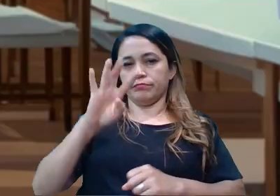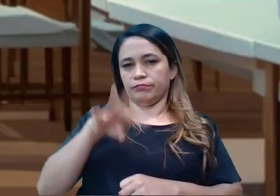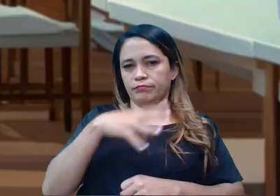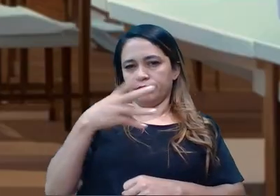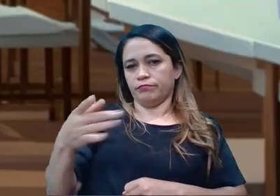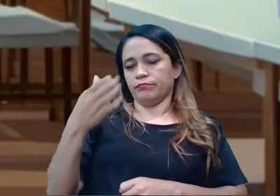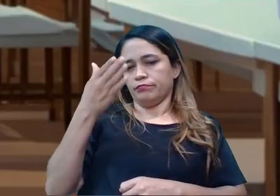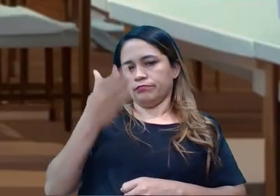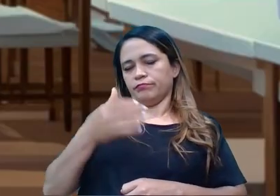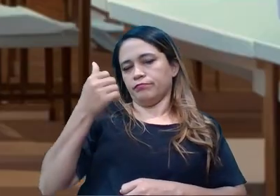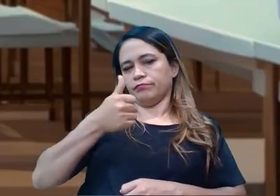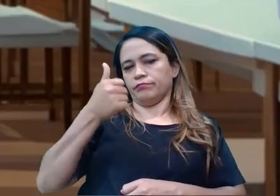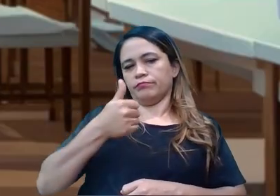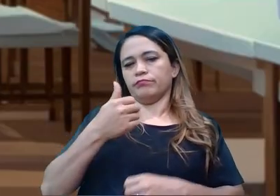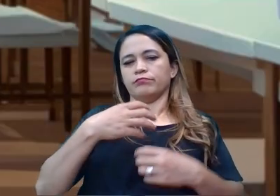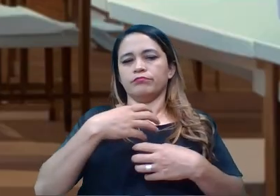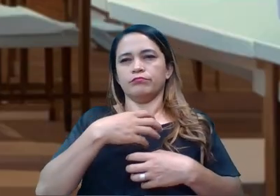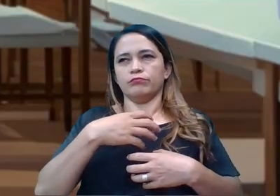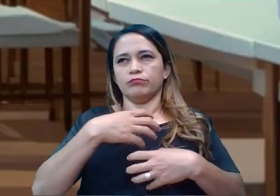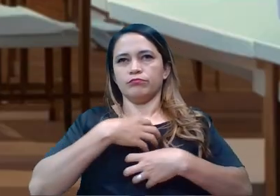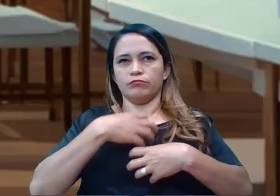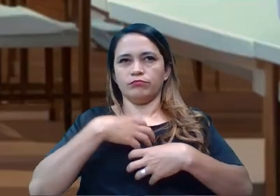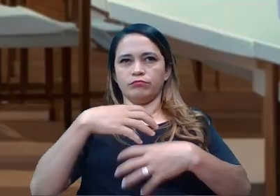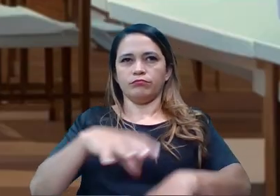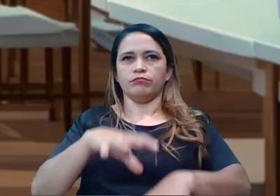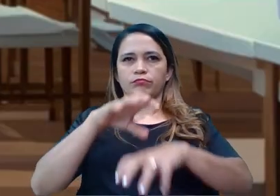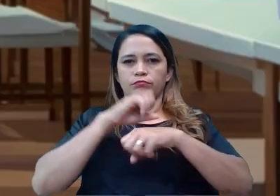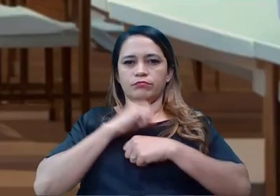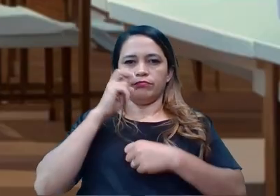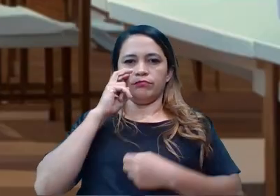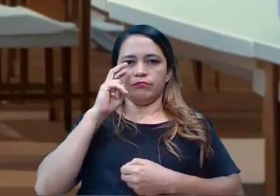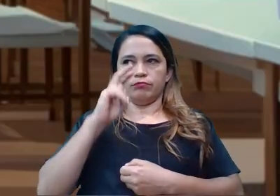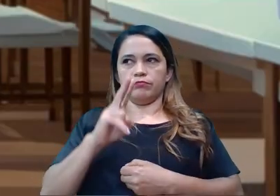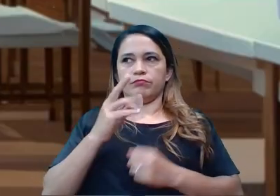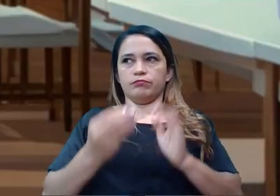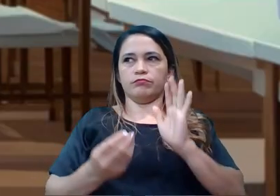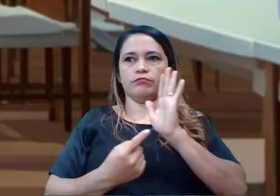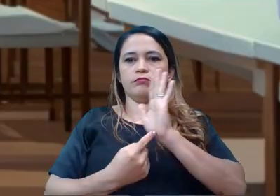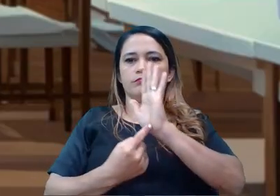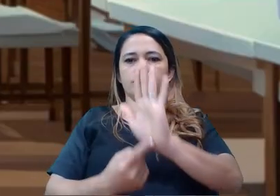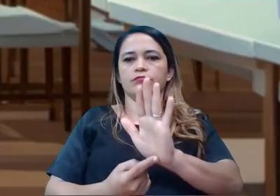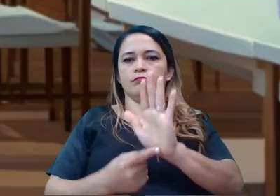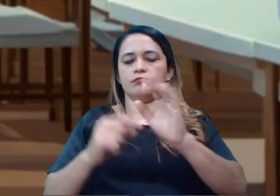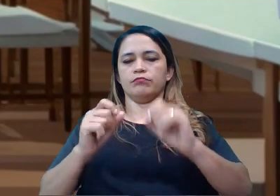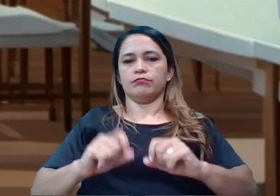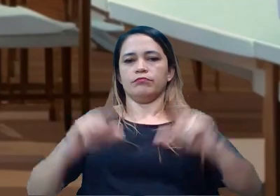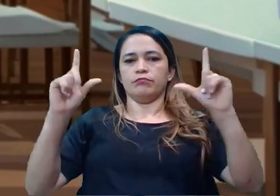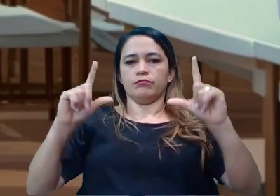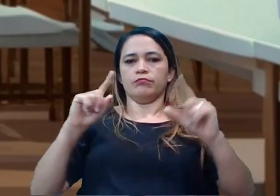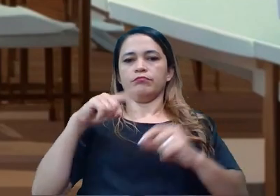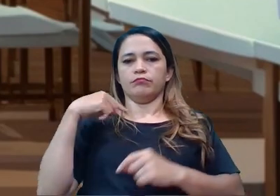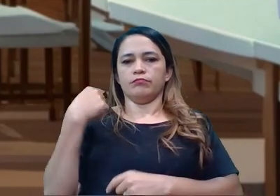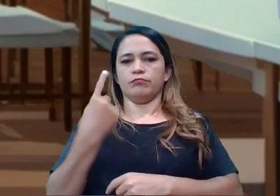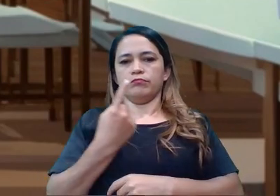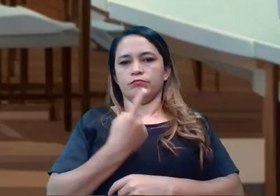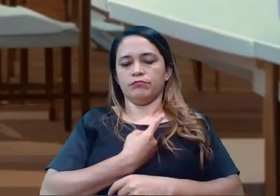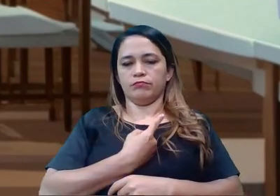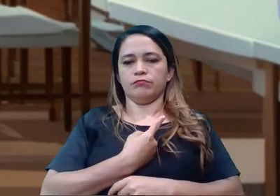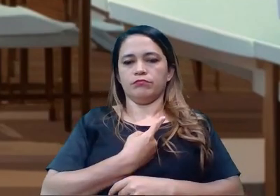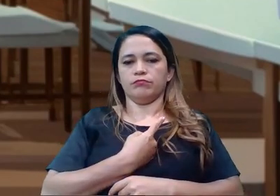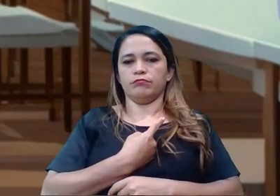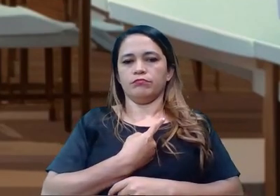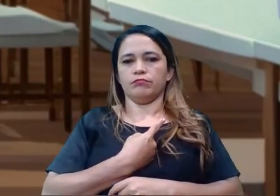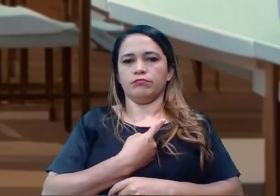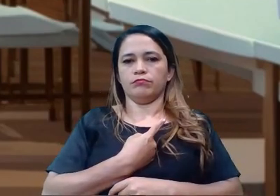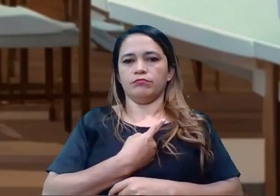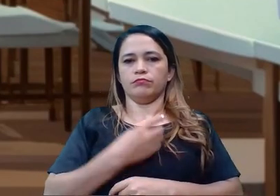Primeira coisa, a forma de transmissão. Você viu que eu não coloquei para você na nossa tela que a gente pega a doença de Chagas